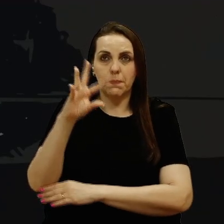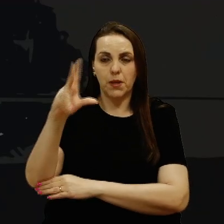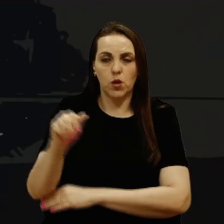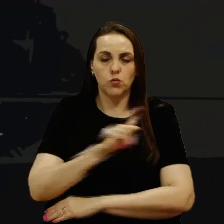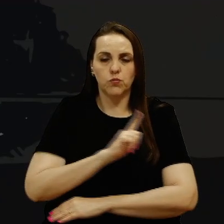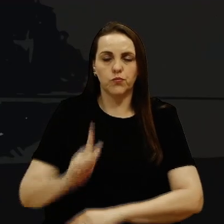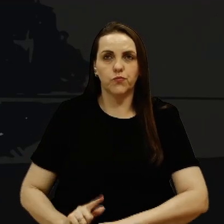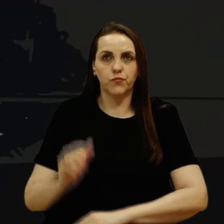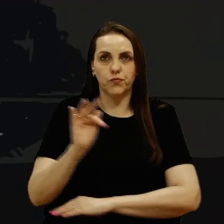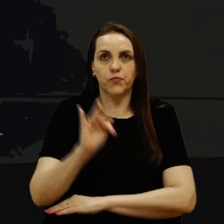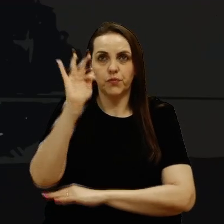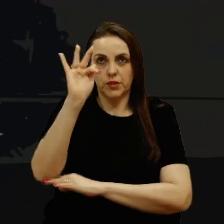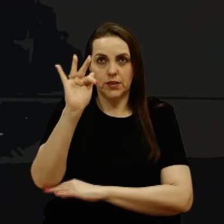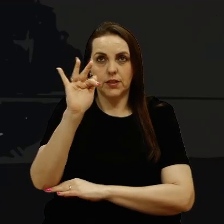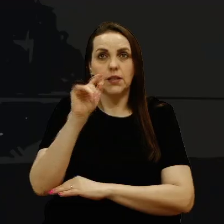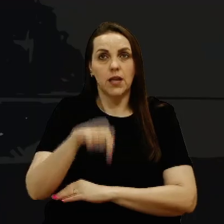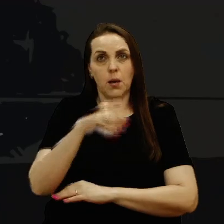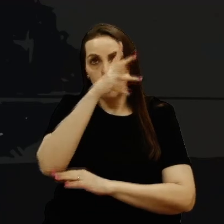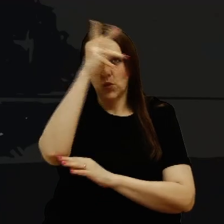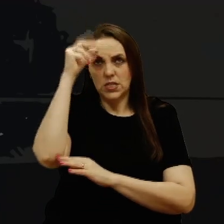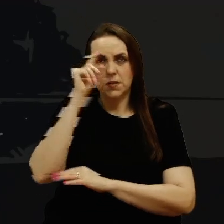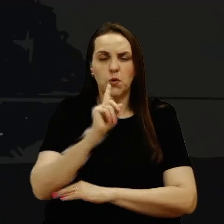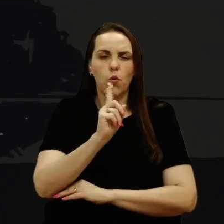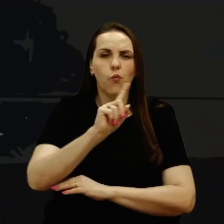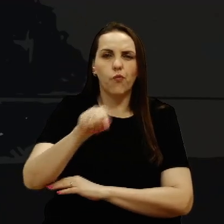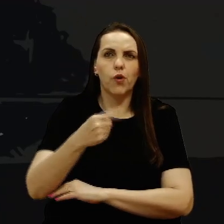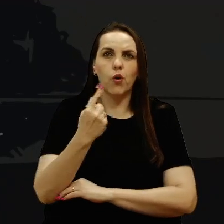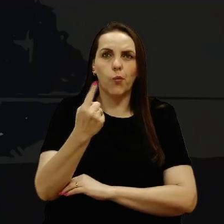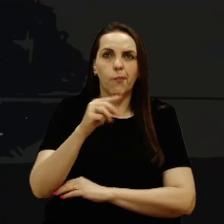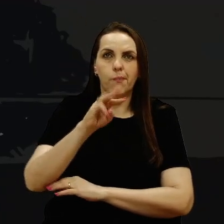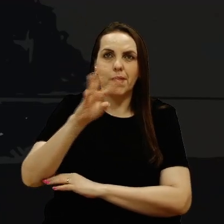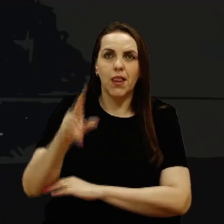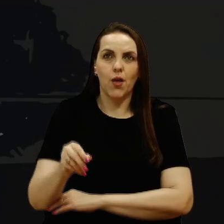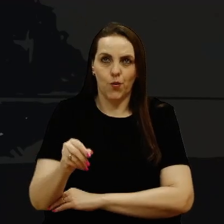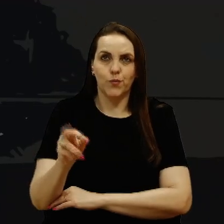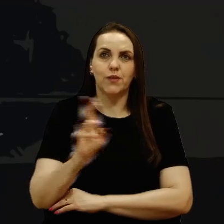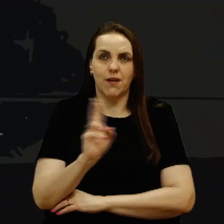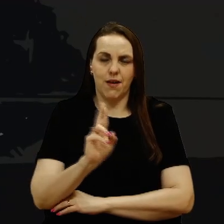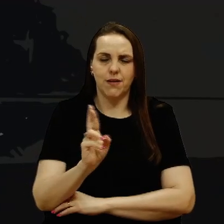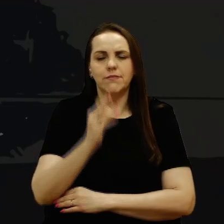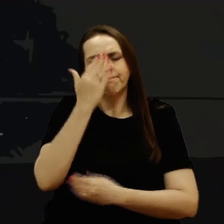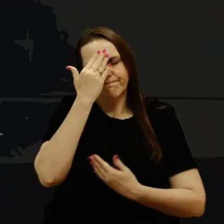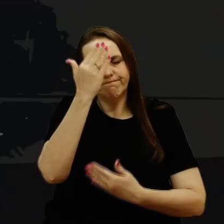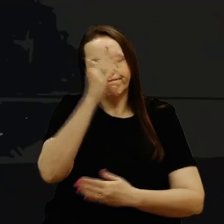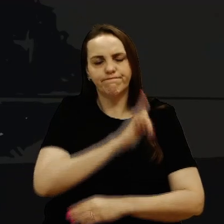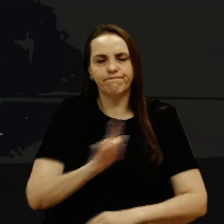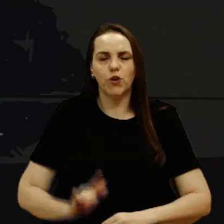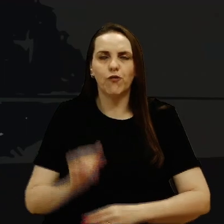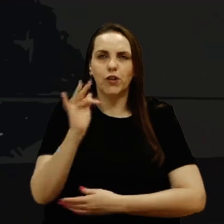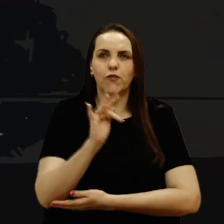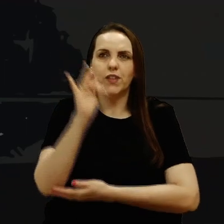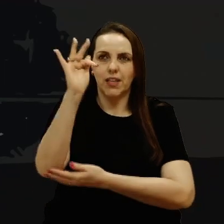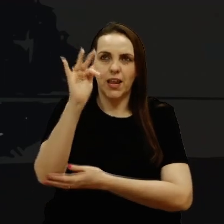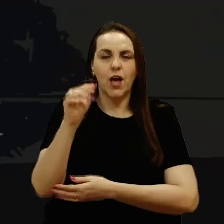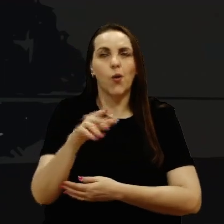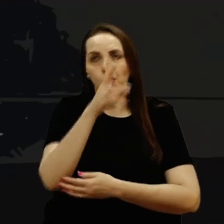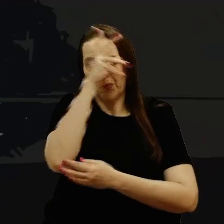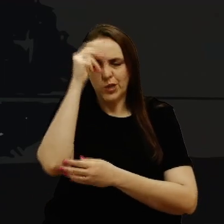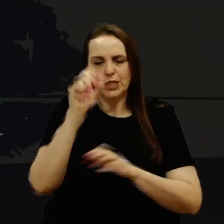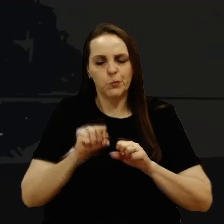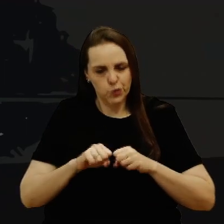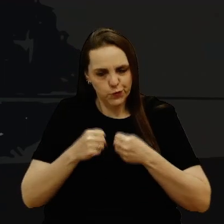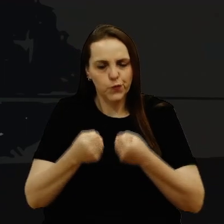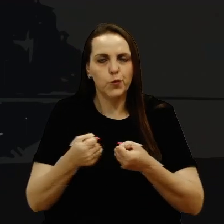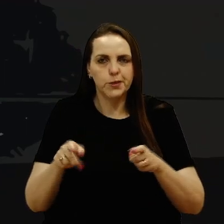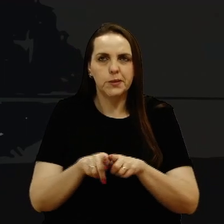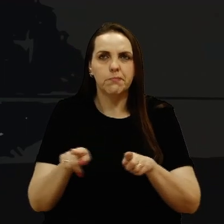de R$1.100.000 do município. Então, agradecer ao nosso governo federal, o município que se empenhou. Esse é o projeto, colegas